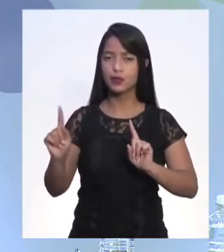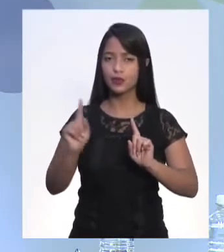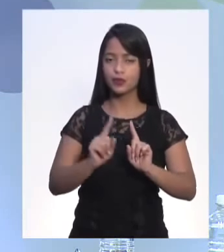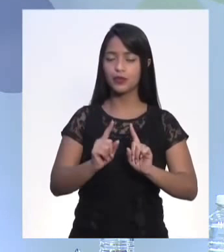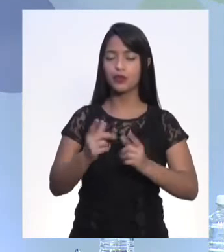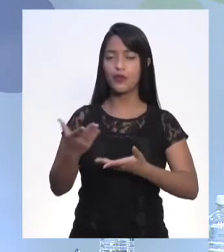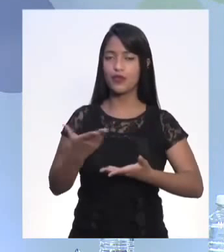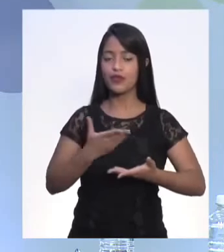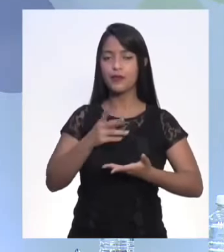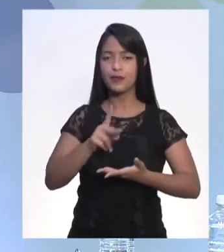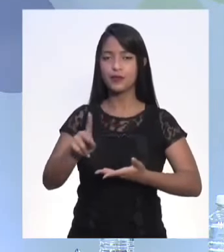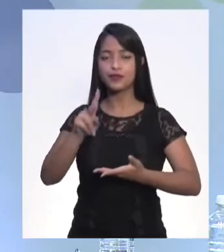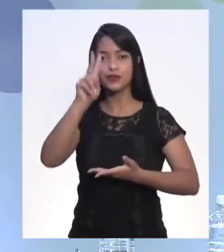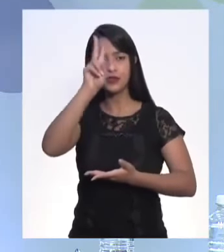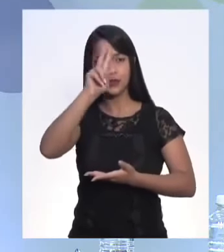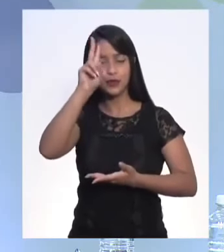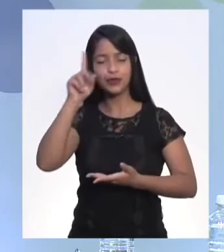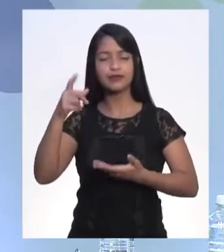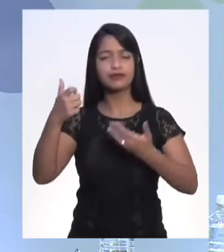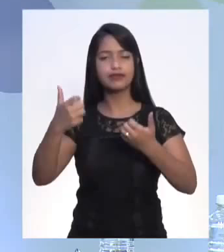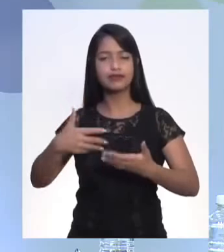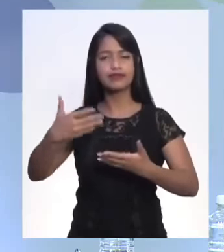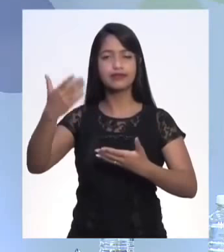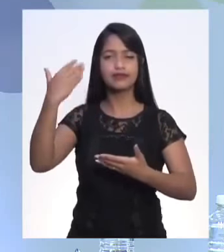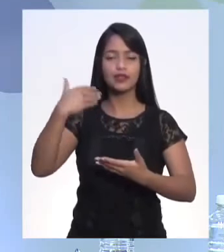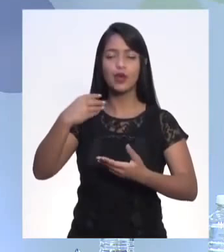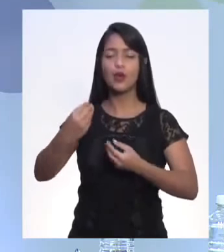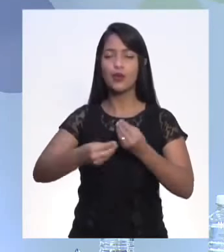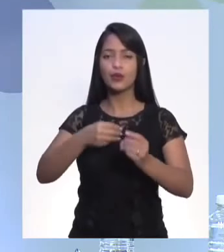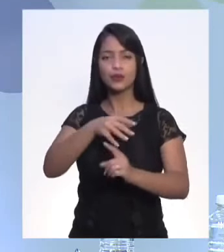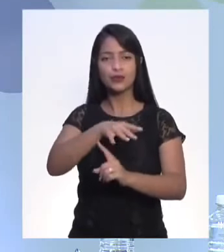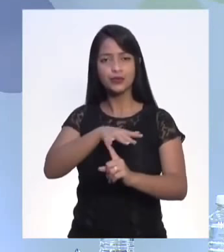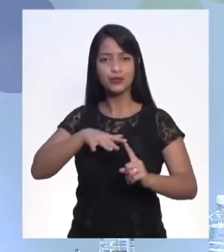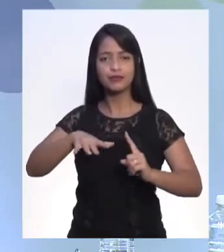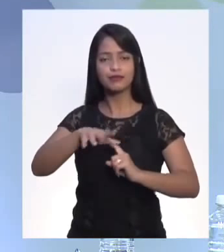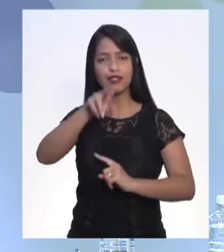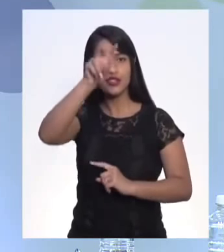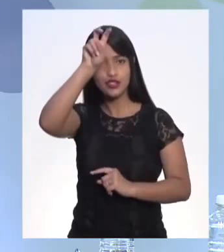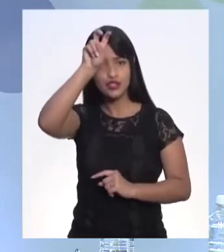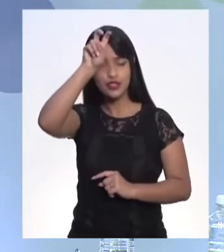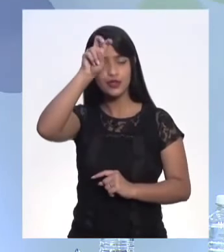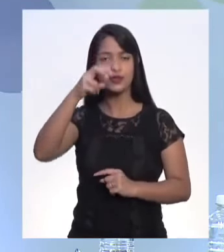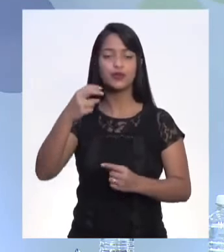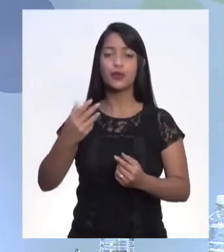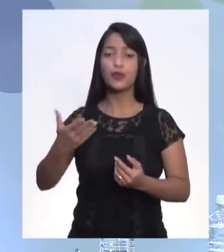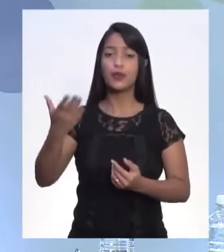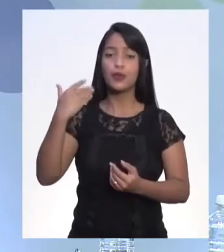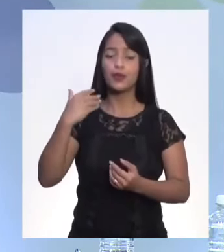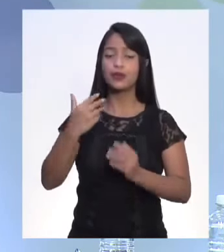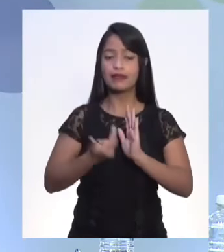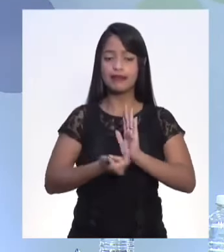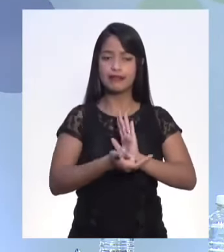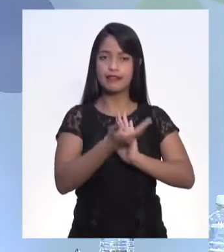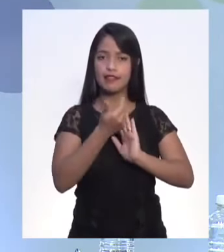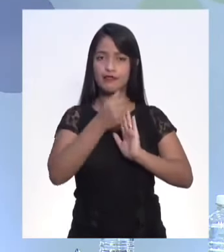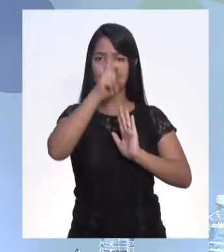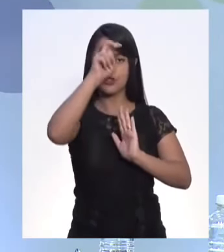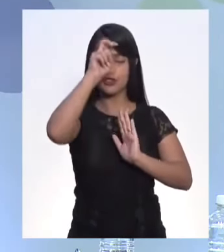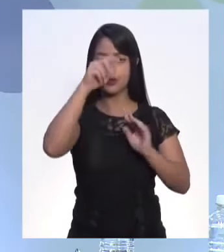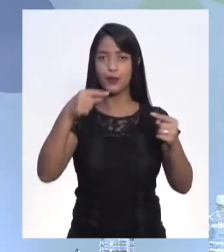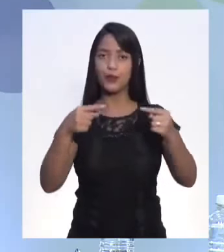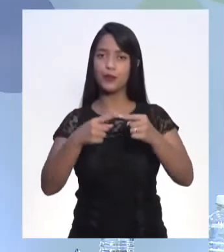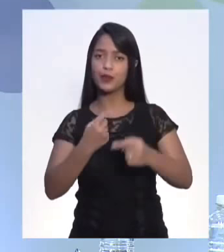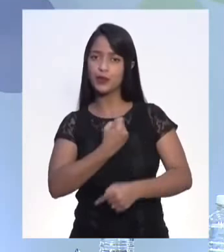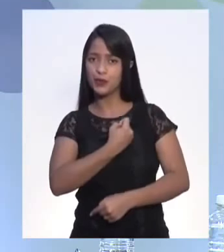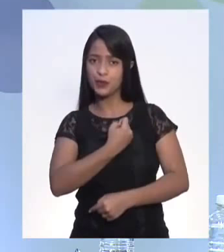para falar um pouco mais da sociedade egípcia da criação a do da questão numérica dos símbolos numéricos e a gente vai